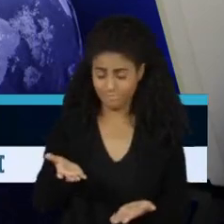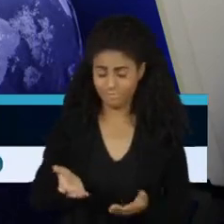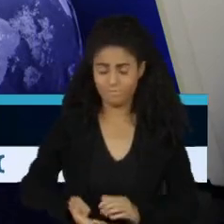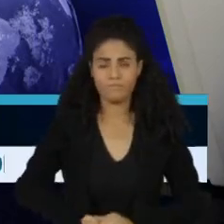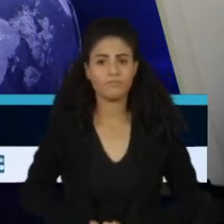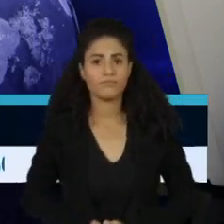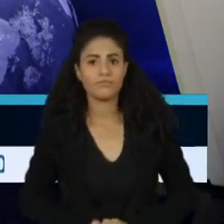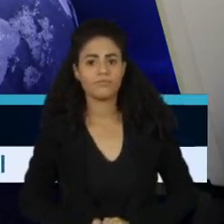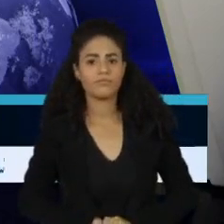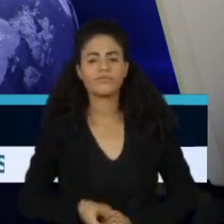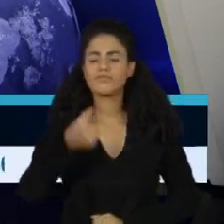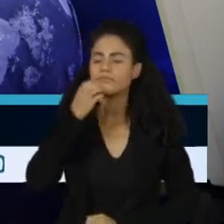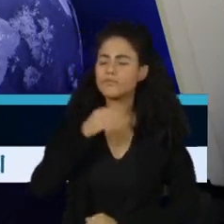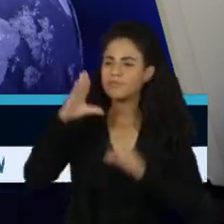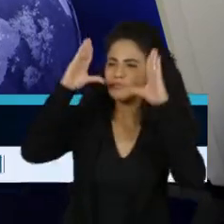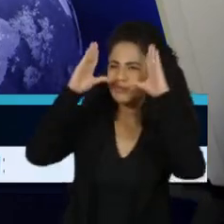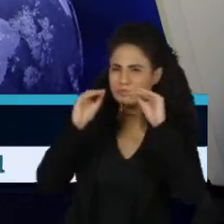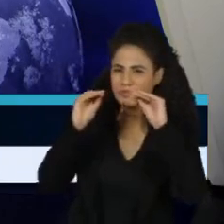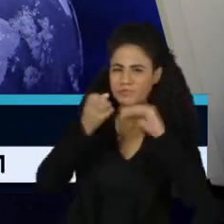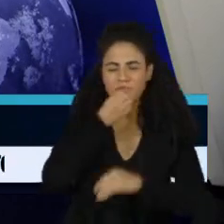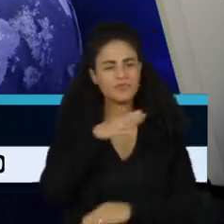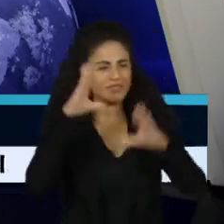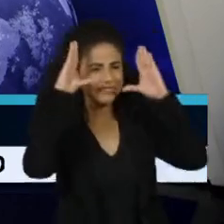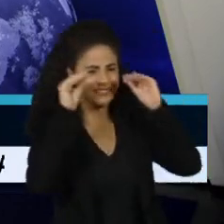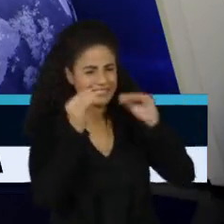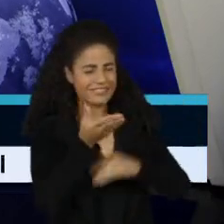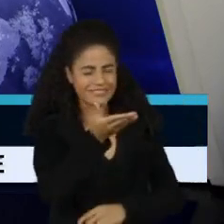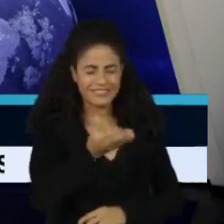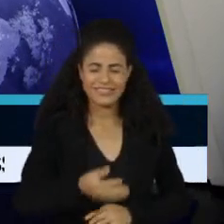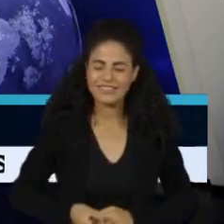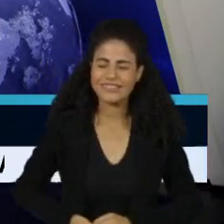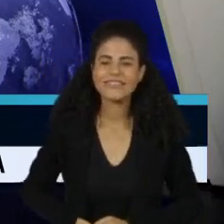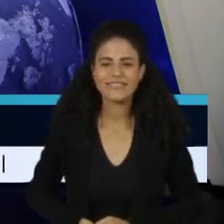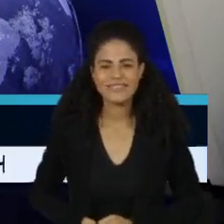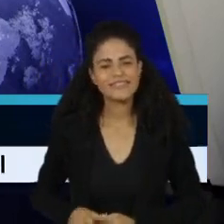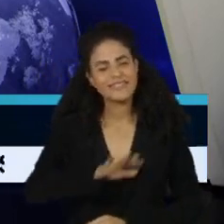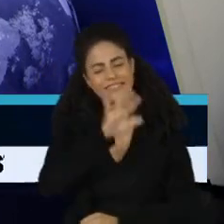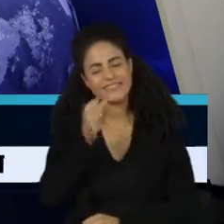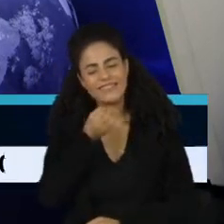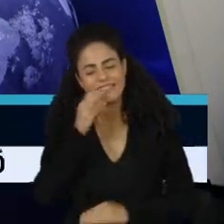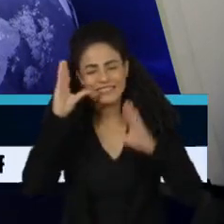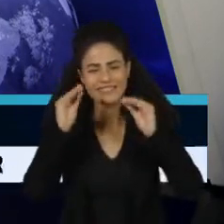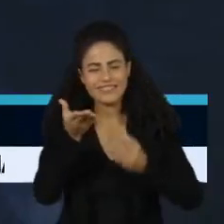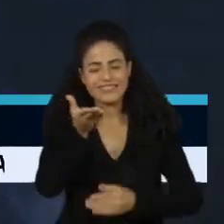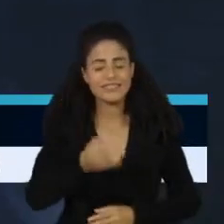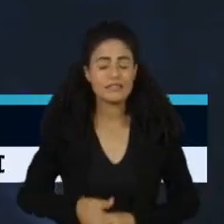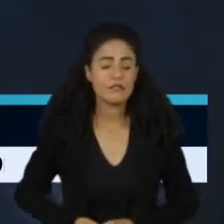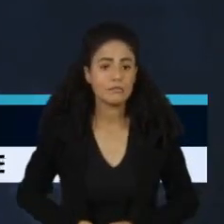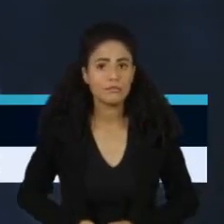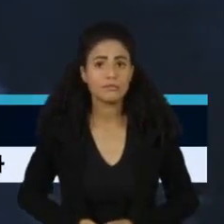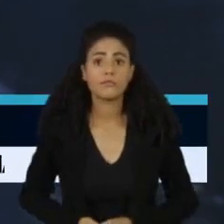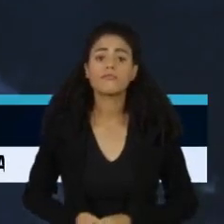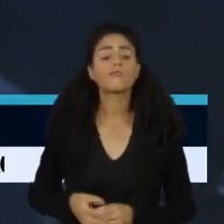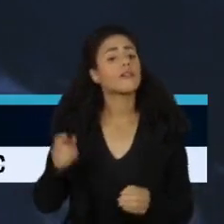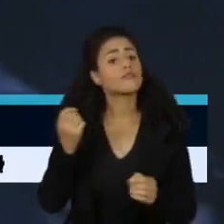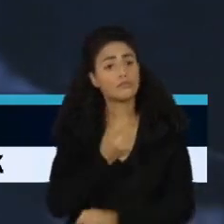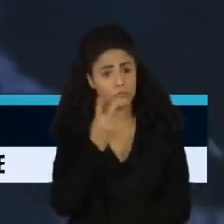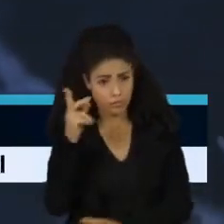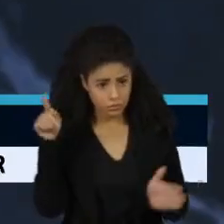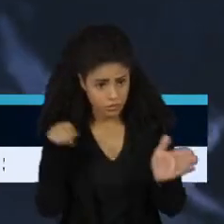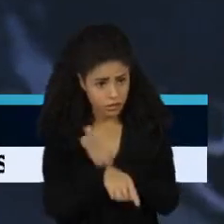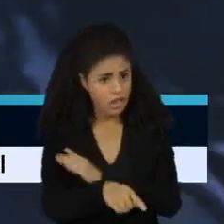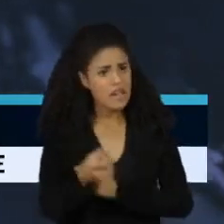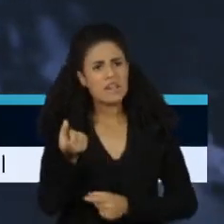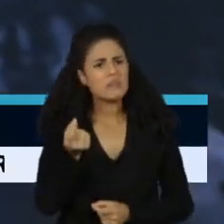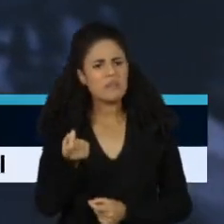Boa noite, doutor Arnaldo. Boa noite, Ana. Boa noite, Alexandre. Boa noite, Ana. Boa noite, Arnaldo. Alexandre, duas questões. Qual o valor de tantas notas